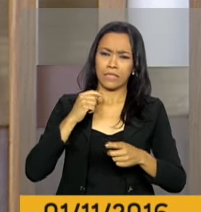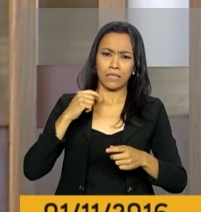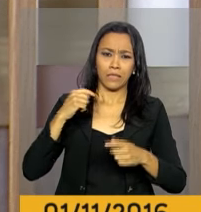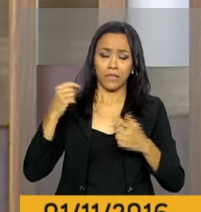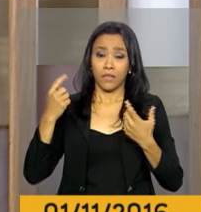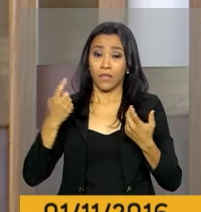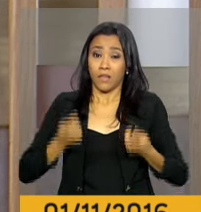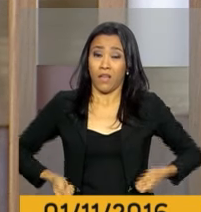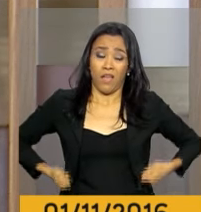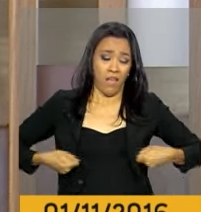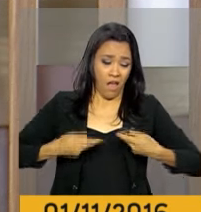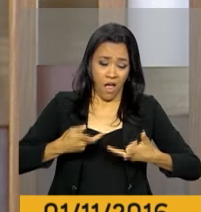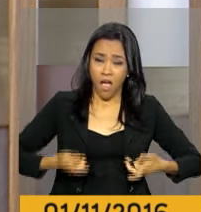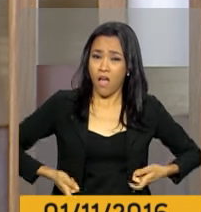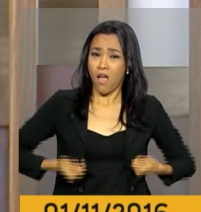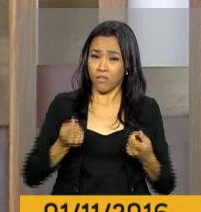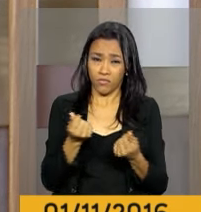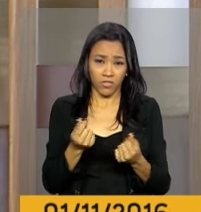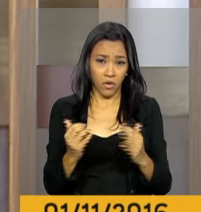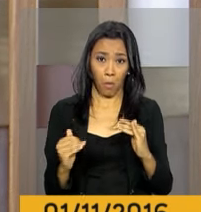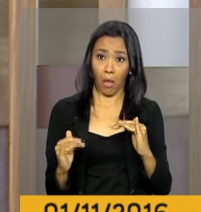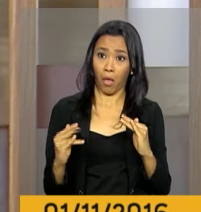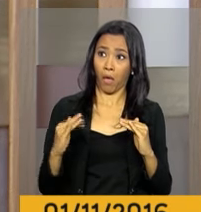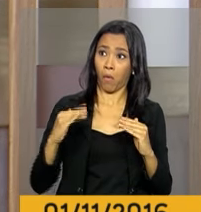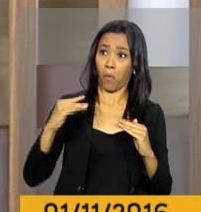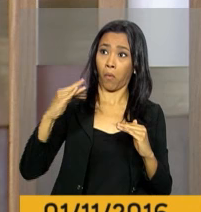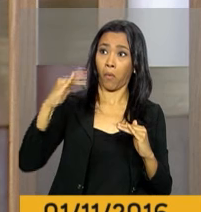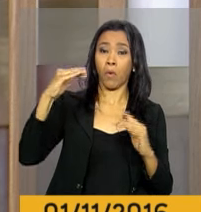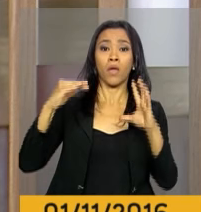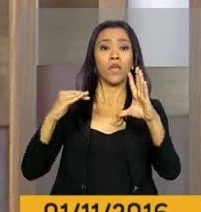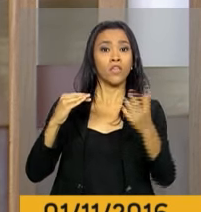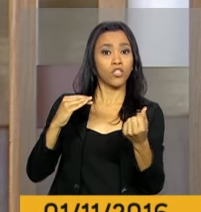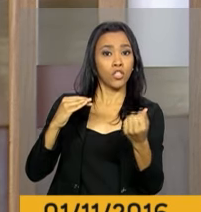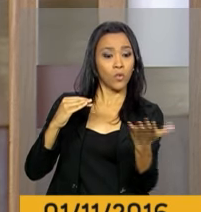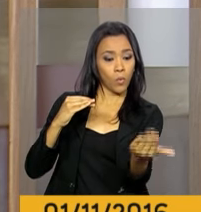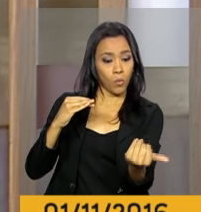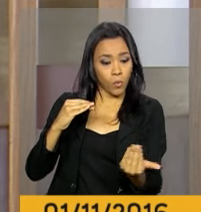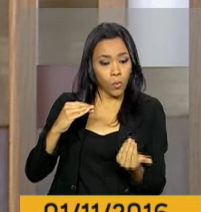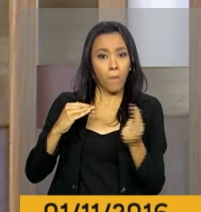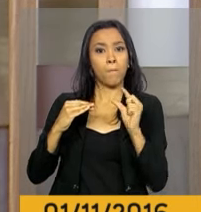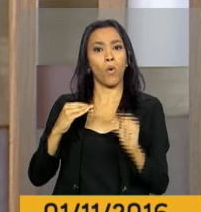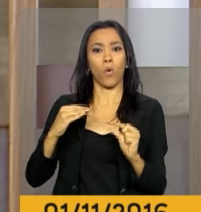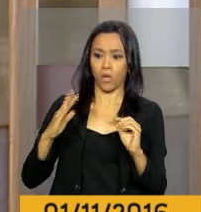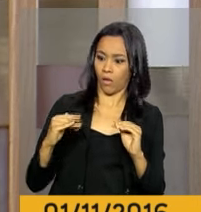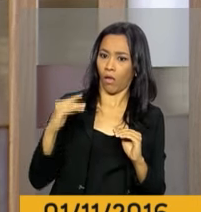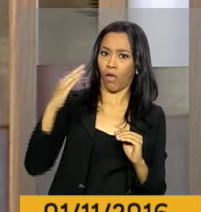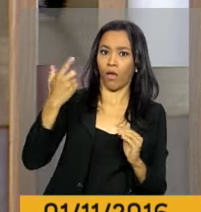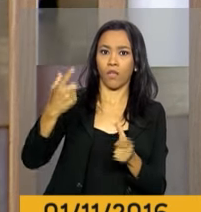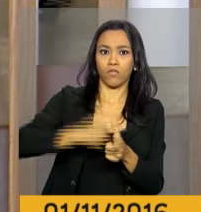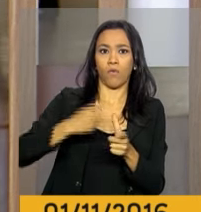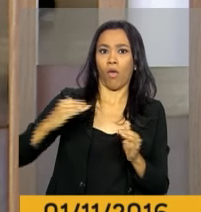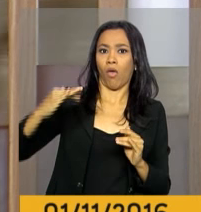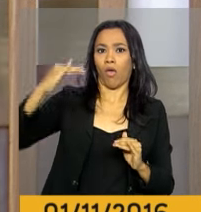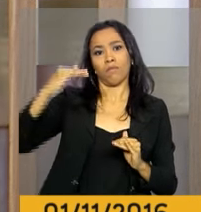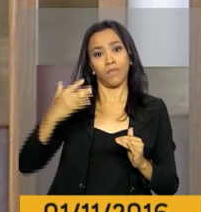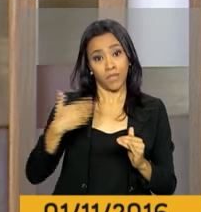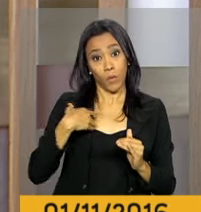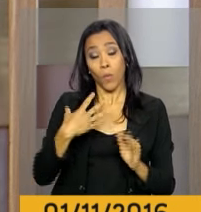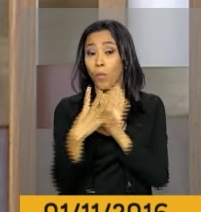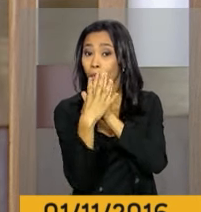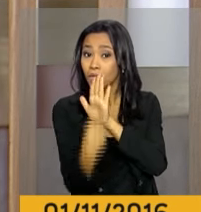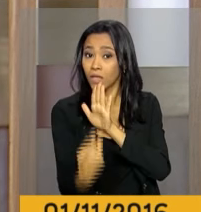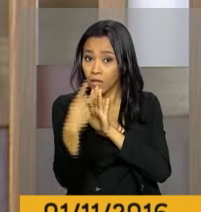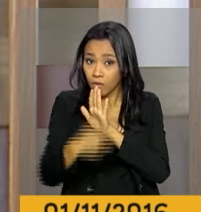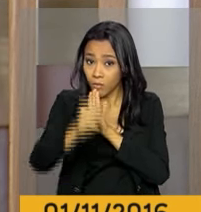gastos ali acima daquilo que se arrecada, o exemplo brasileiro, de alguma maneira, está ou